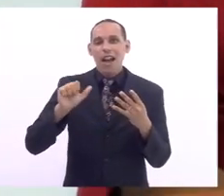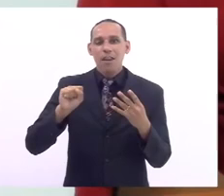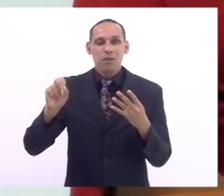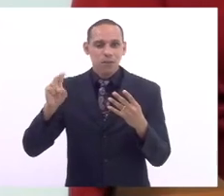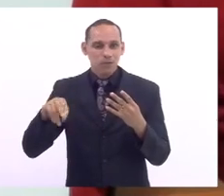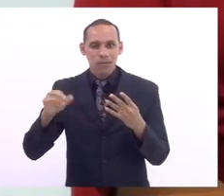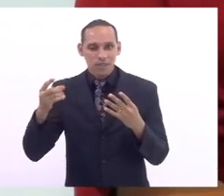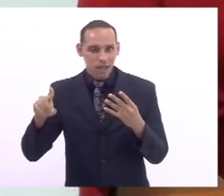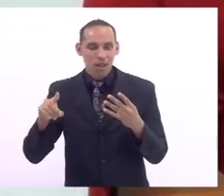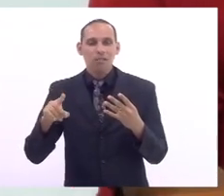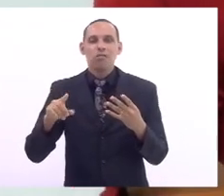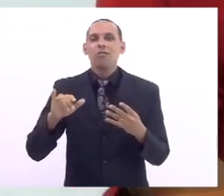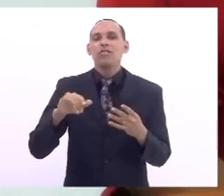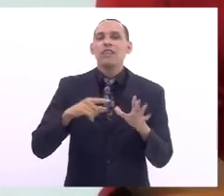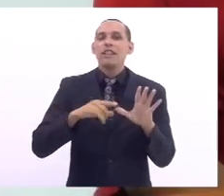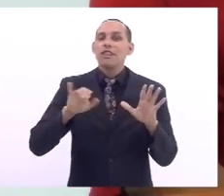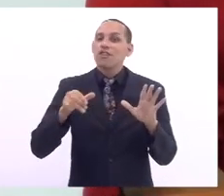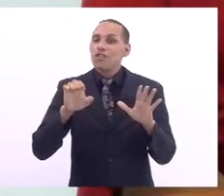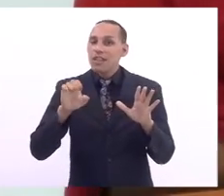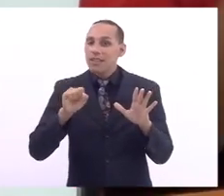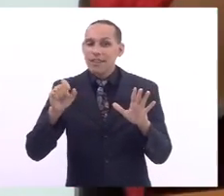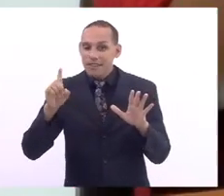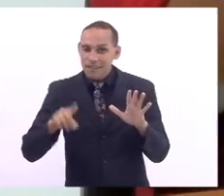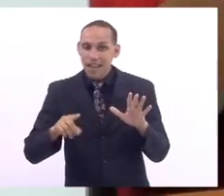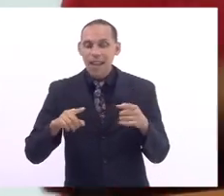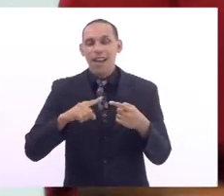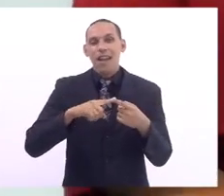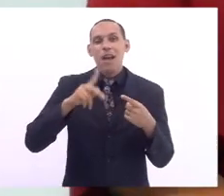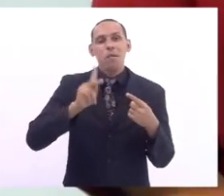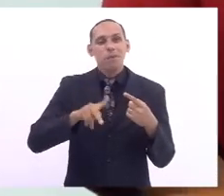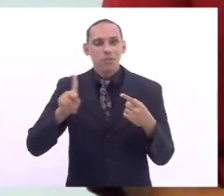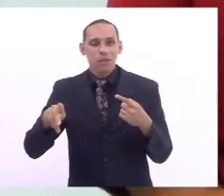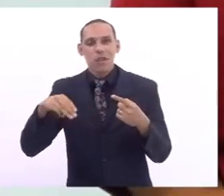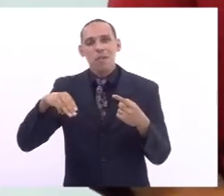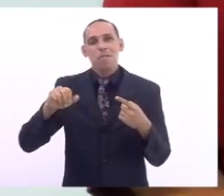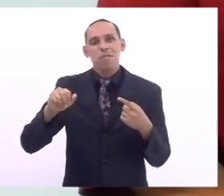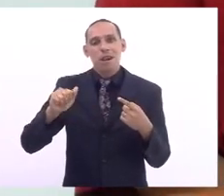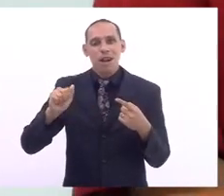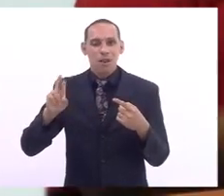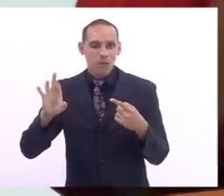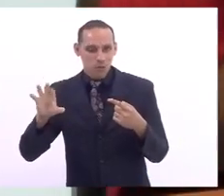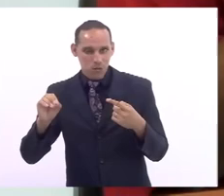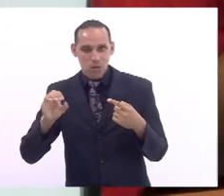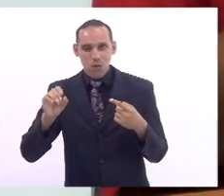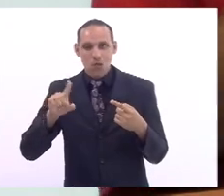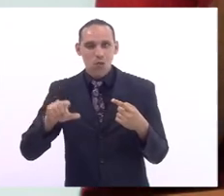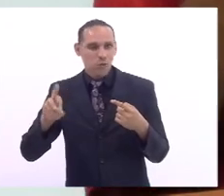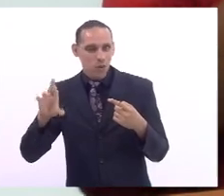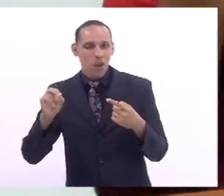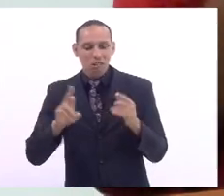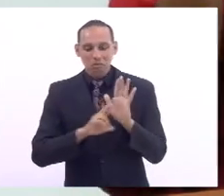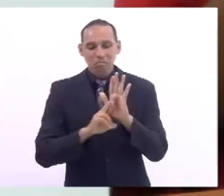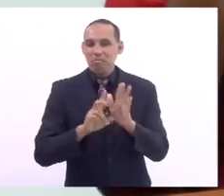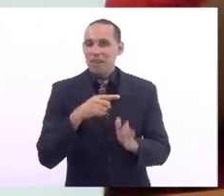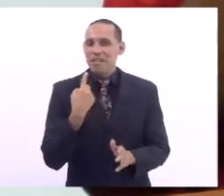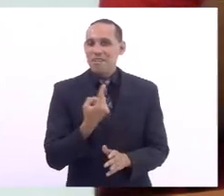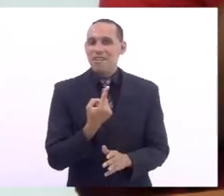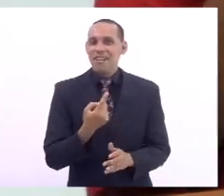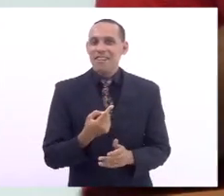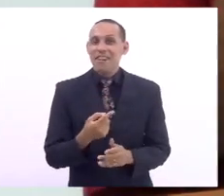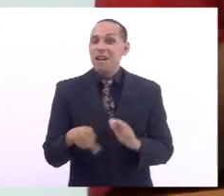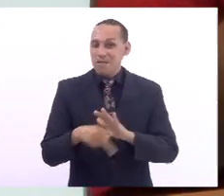essa agenda desde o início só dá muito especialmente Professor Mauro Osório aqui presente não é referência para nós